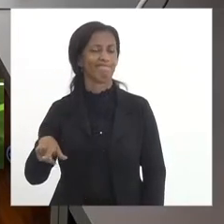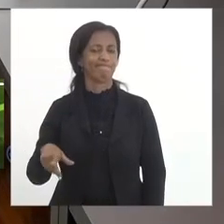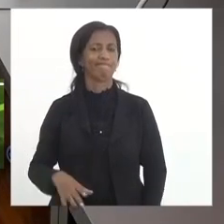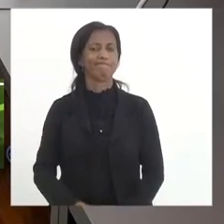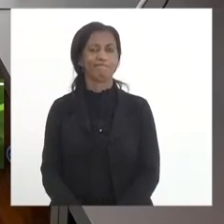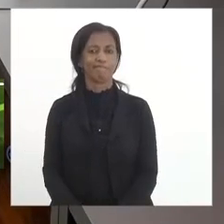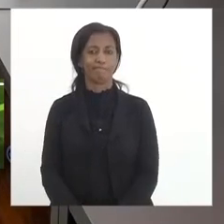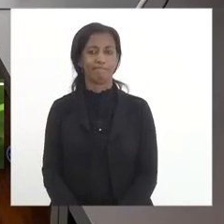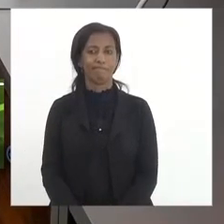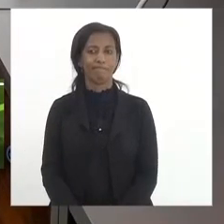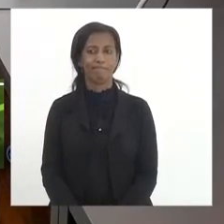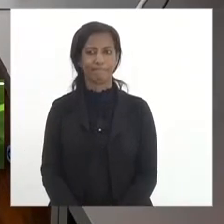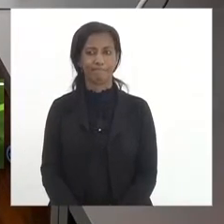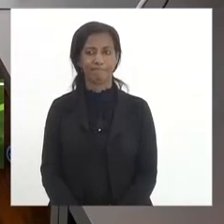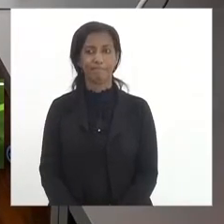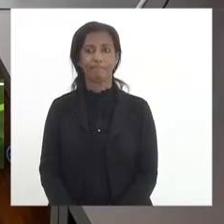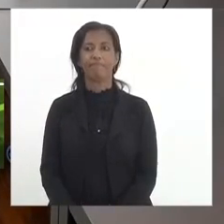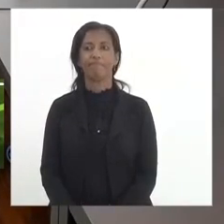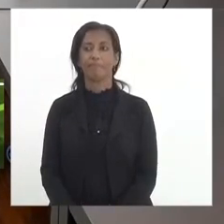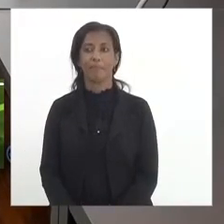ele discutir o mérito em plenário.